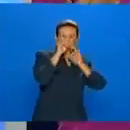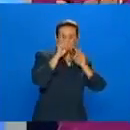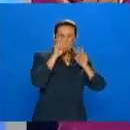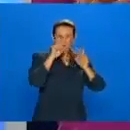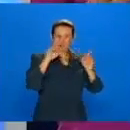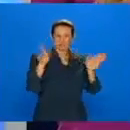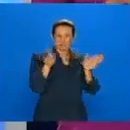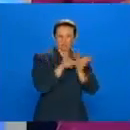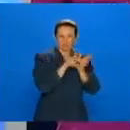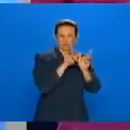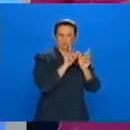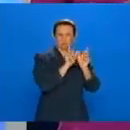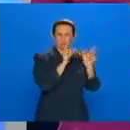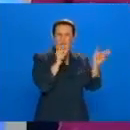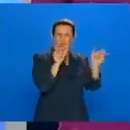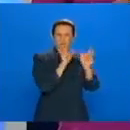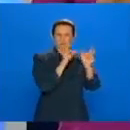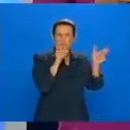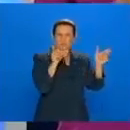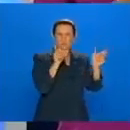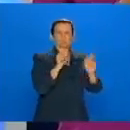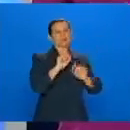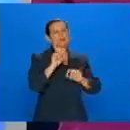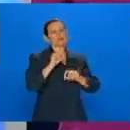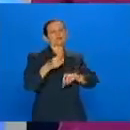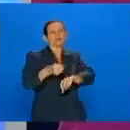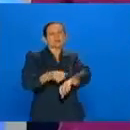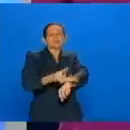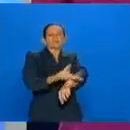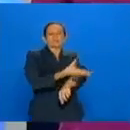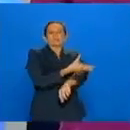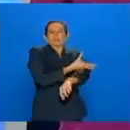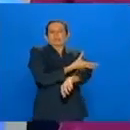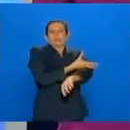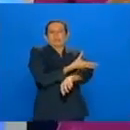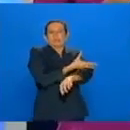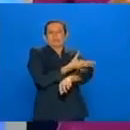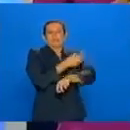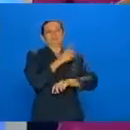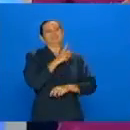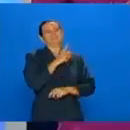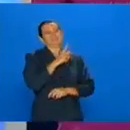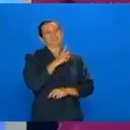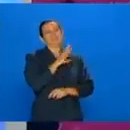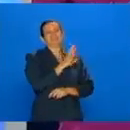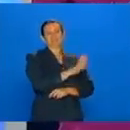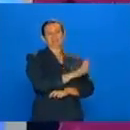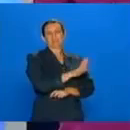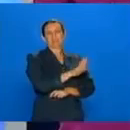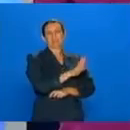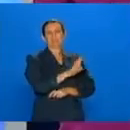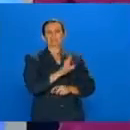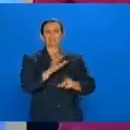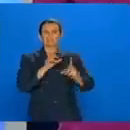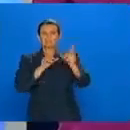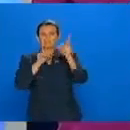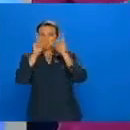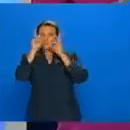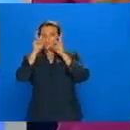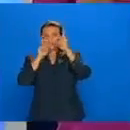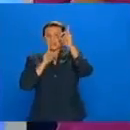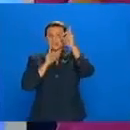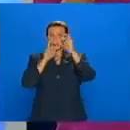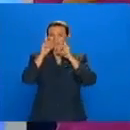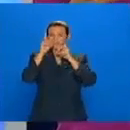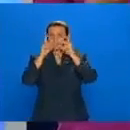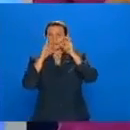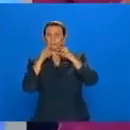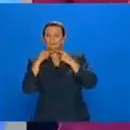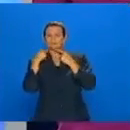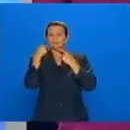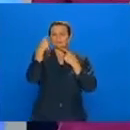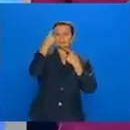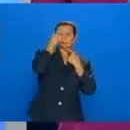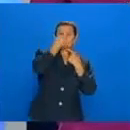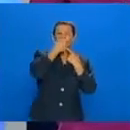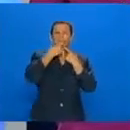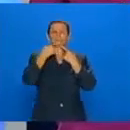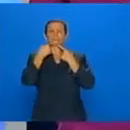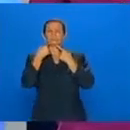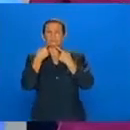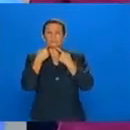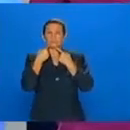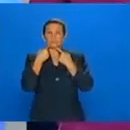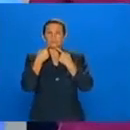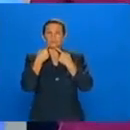sim um valor afetivo e emocional. A expressão facial não tem uma função de marcar